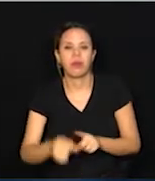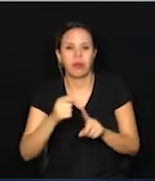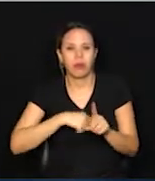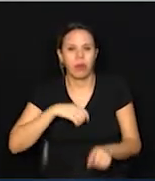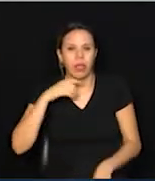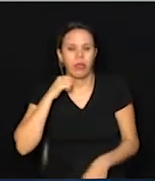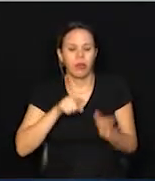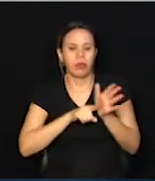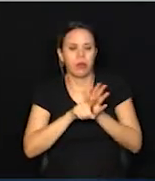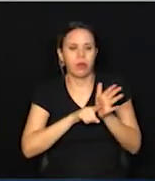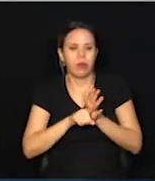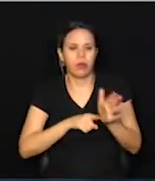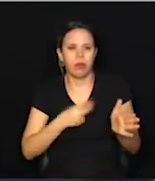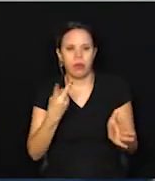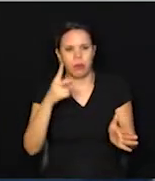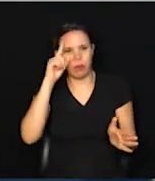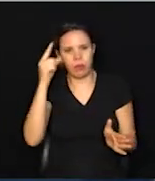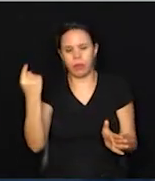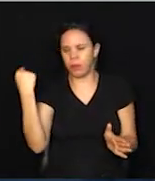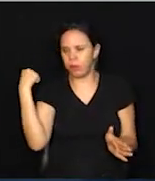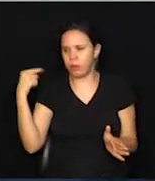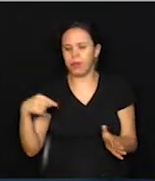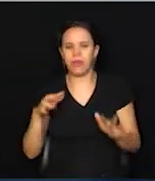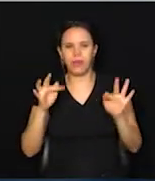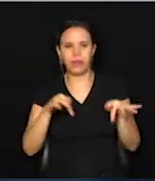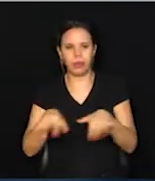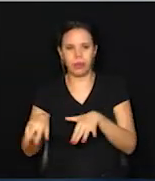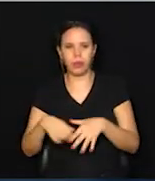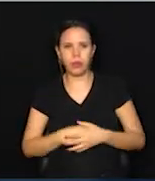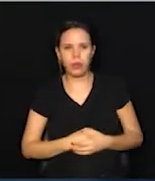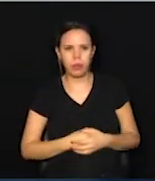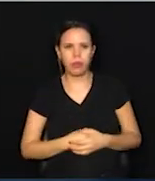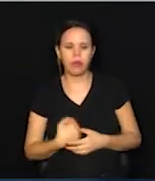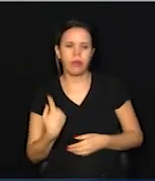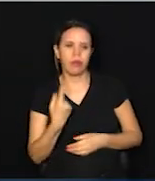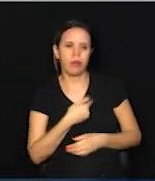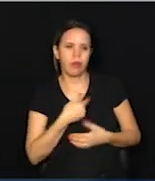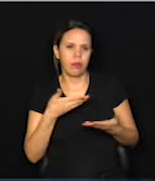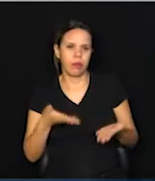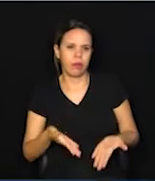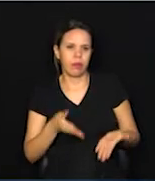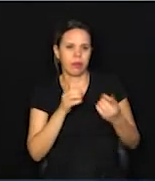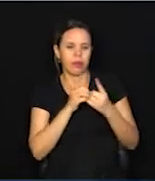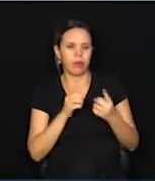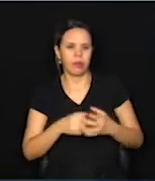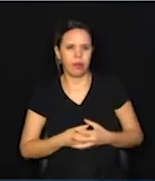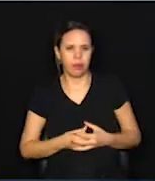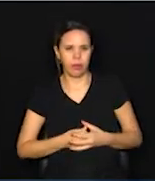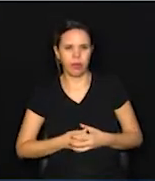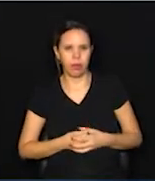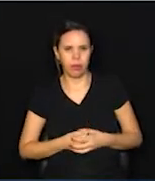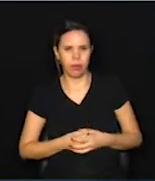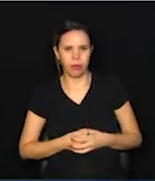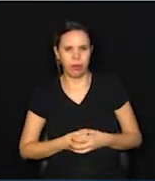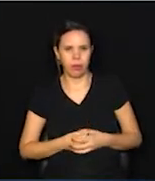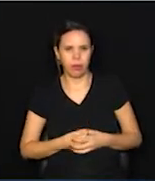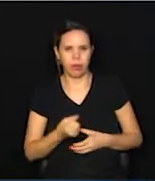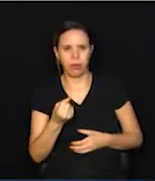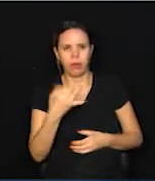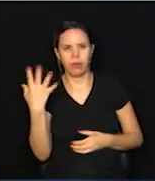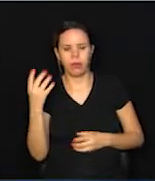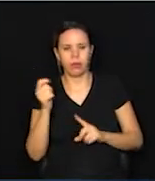com a estatística de 2 dias atrás, do final de semana, nós passamos no atendimento de 1/3 do